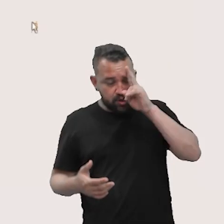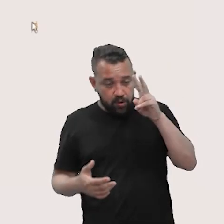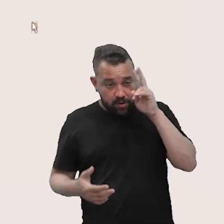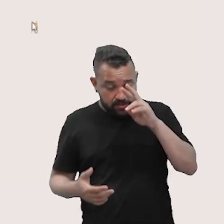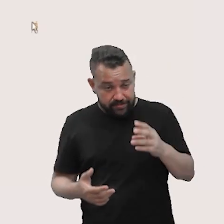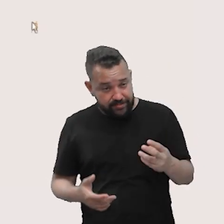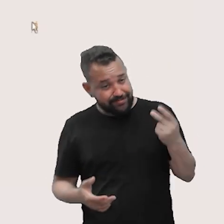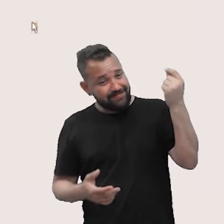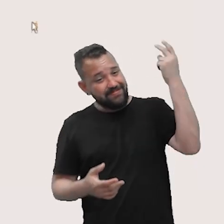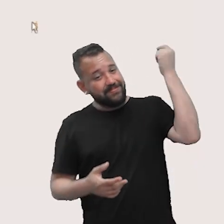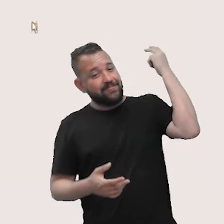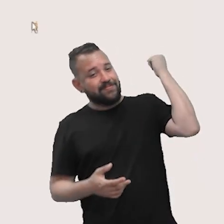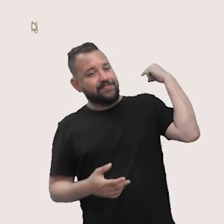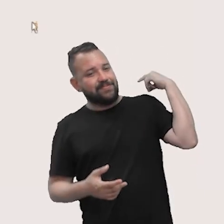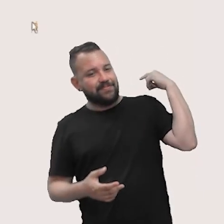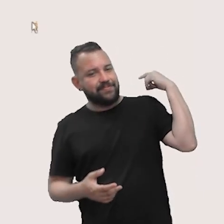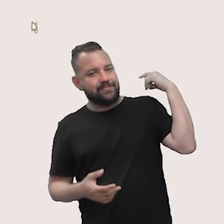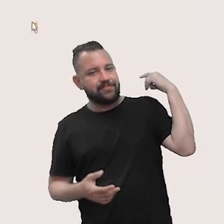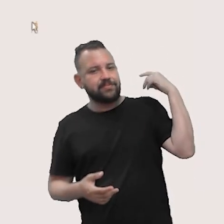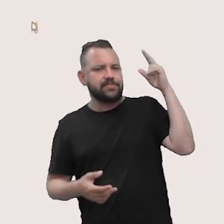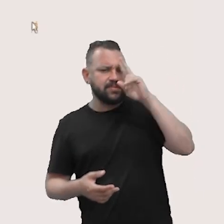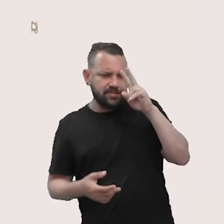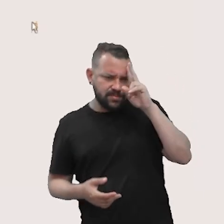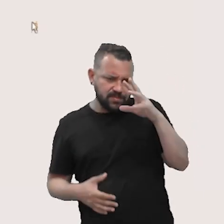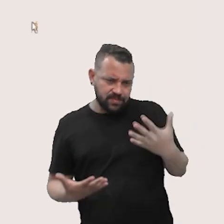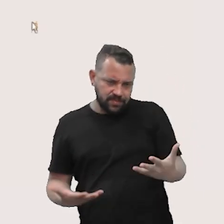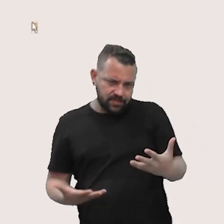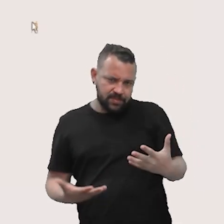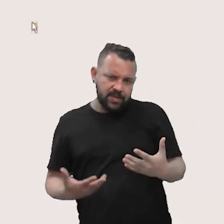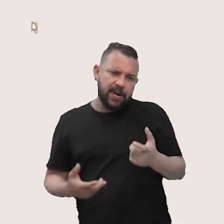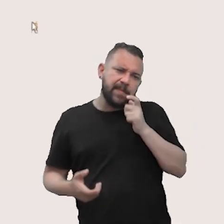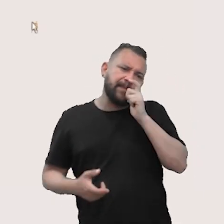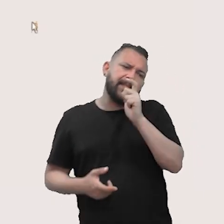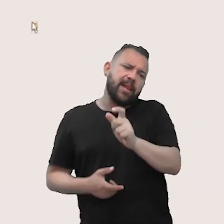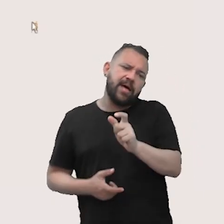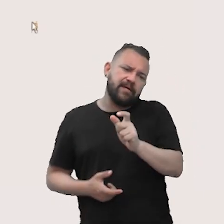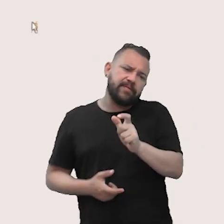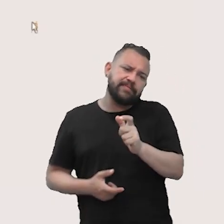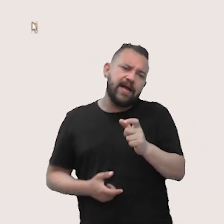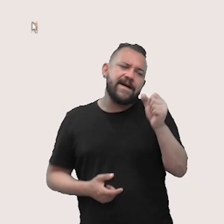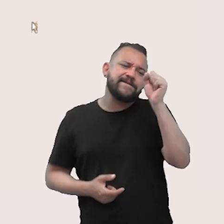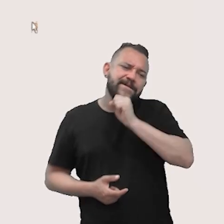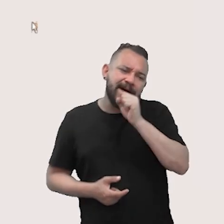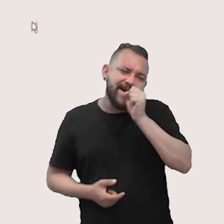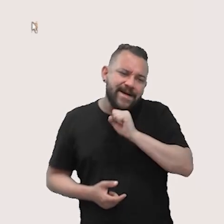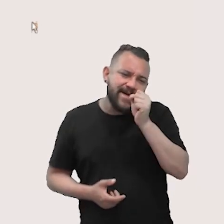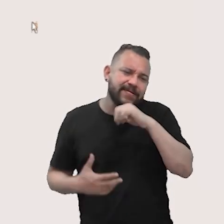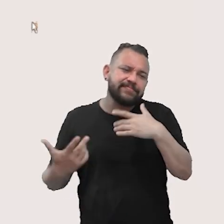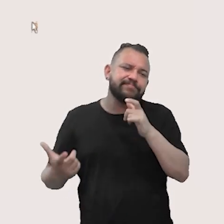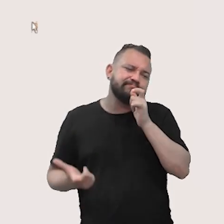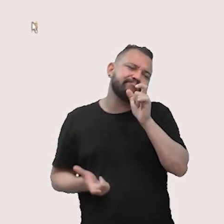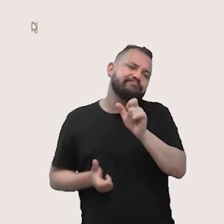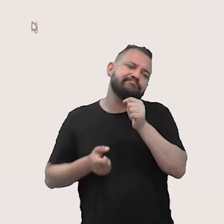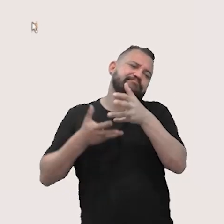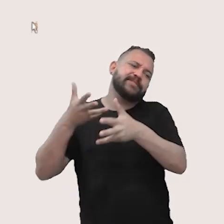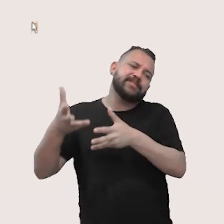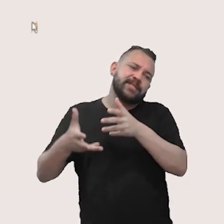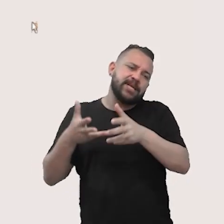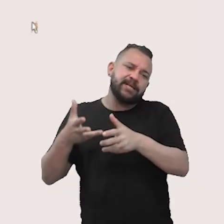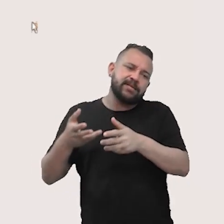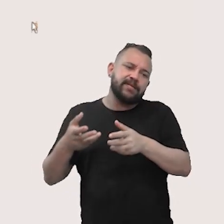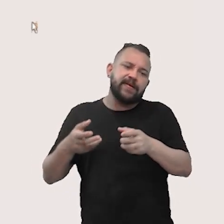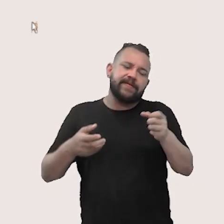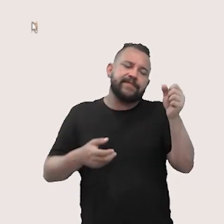histórica. Ela é histórica, são palavras arcaicas, que são palavras que estão em